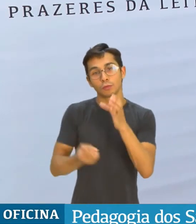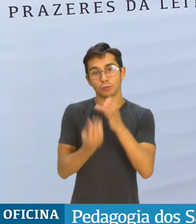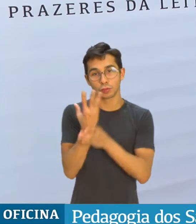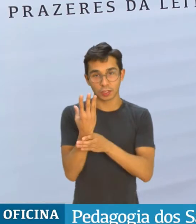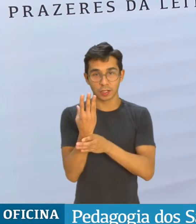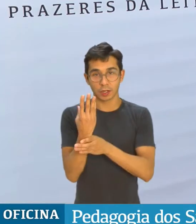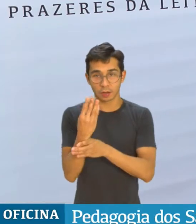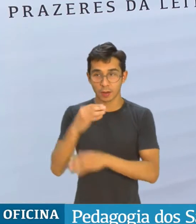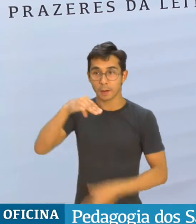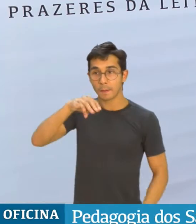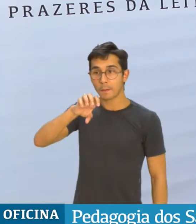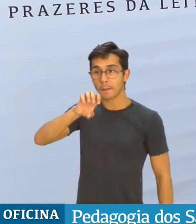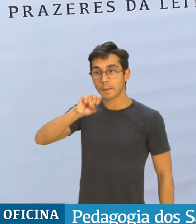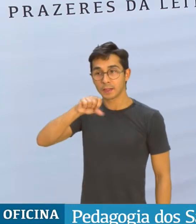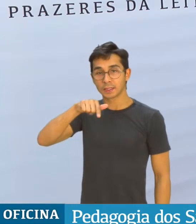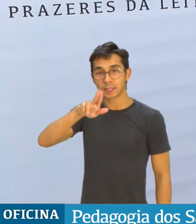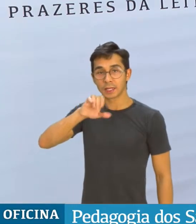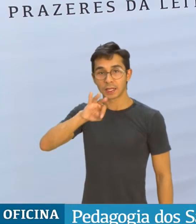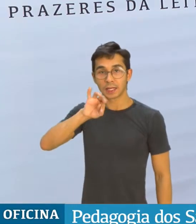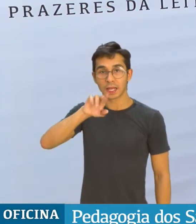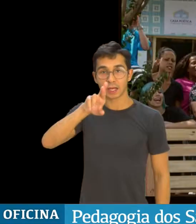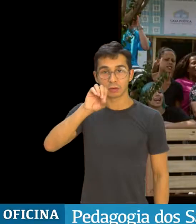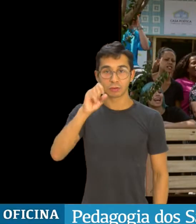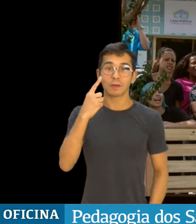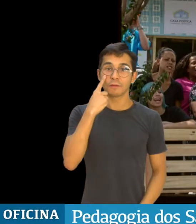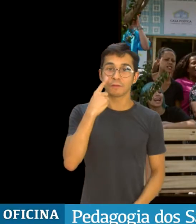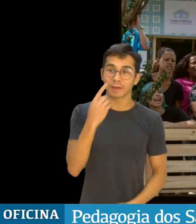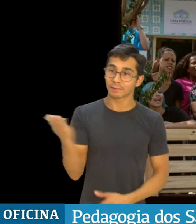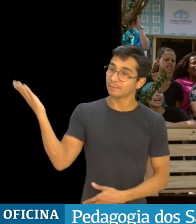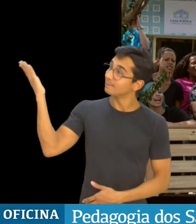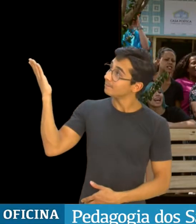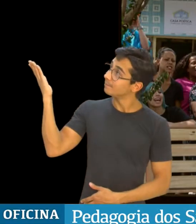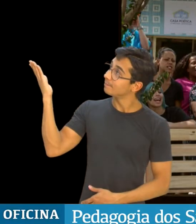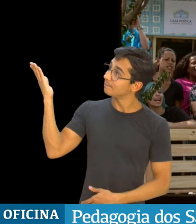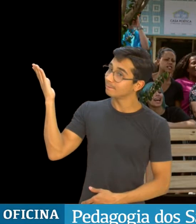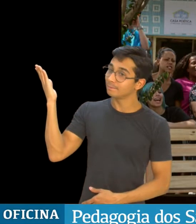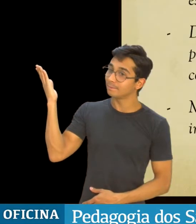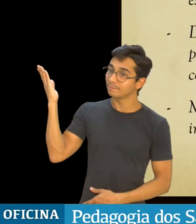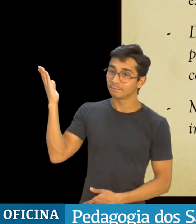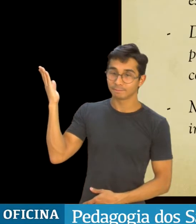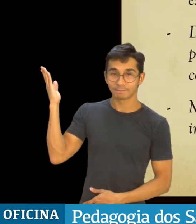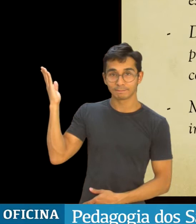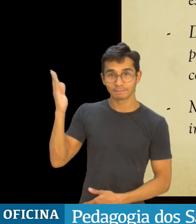mesquiteiros, que é esse grupo que está aparecendo aí para você, com essa pergunta: quem nós somos?